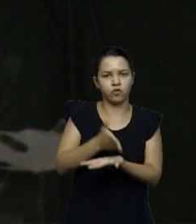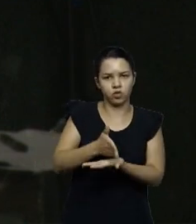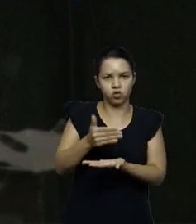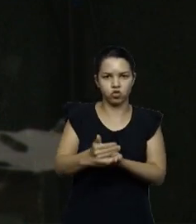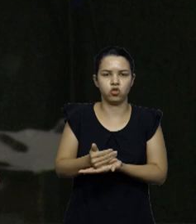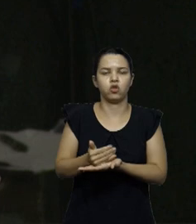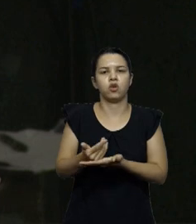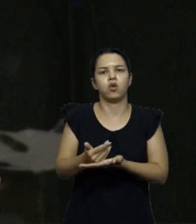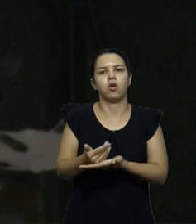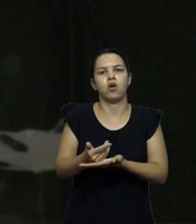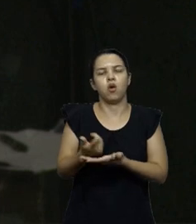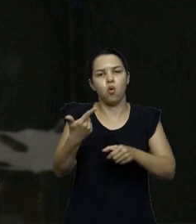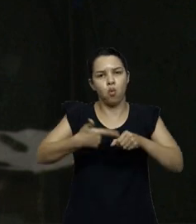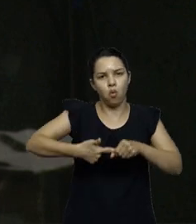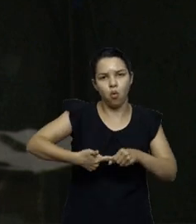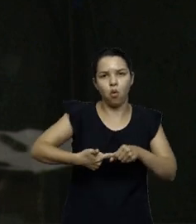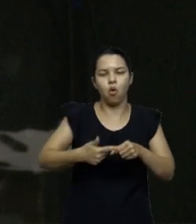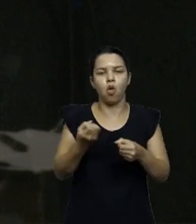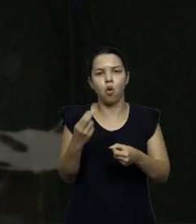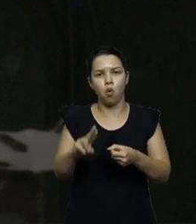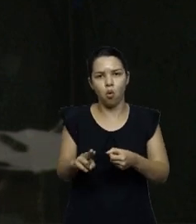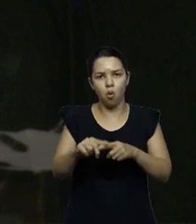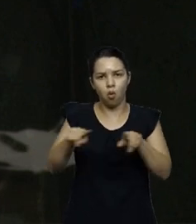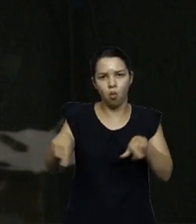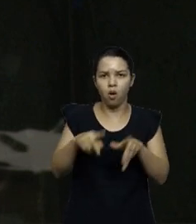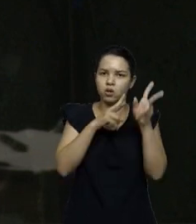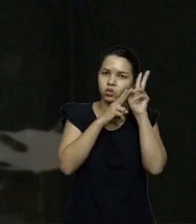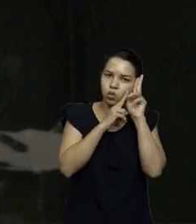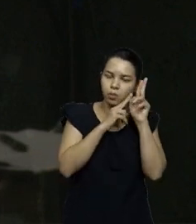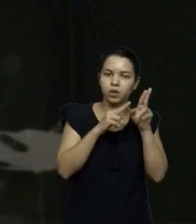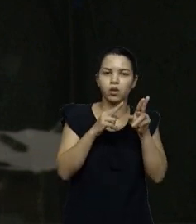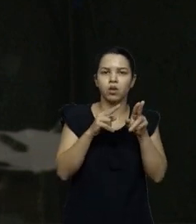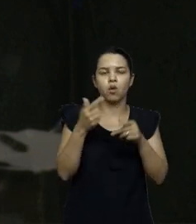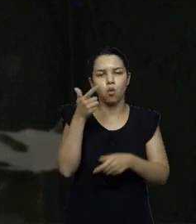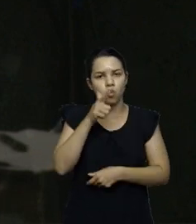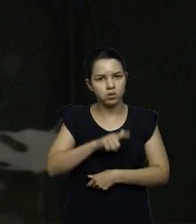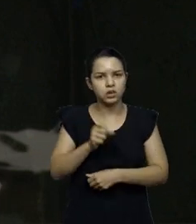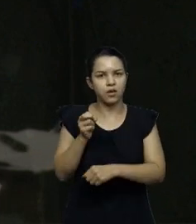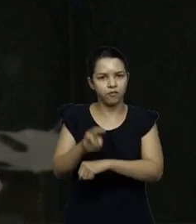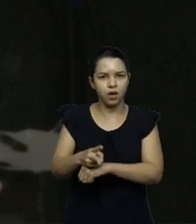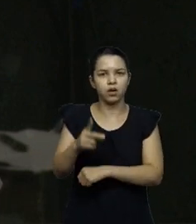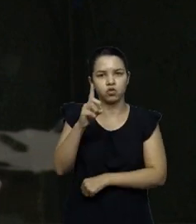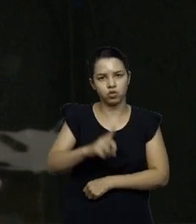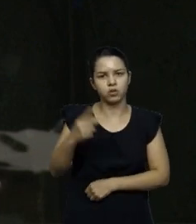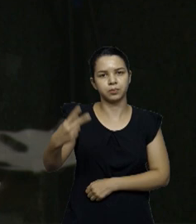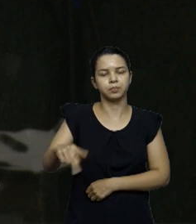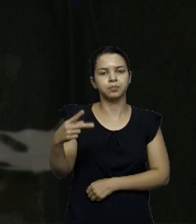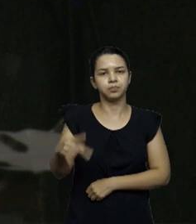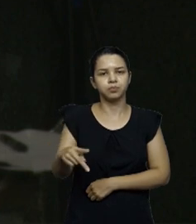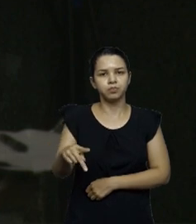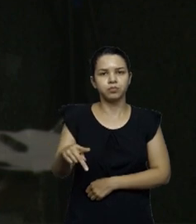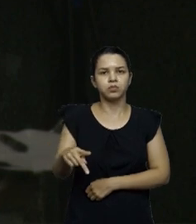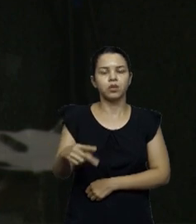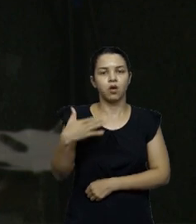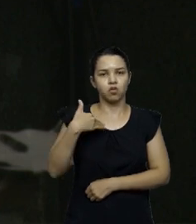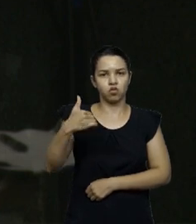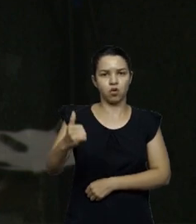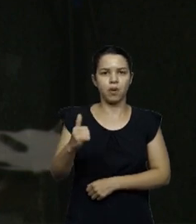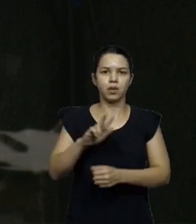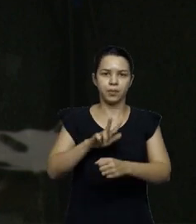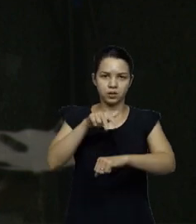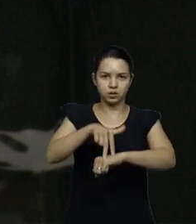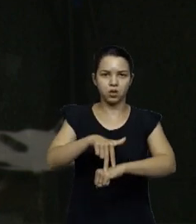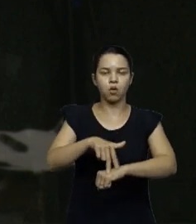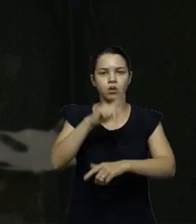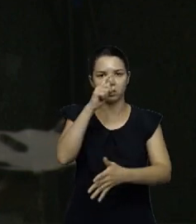oferecer quarto para dormir e conseguir a vaga que lhe é de direito graças a uma chamada presencial eu decidi mudar de cidade